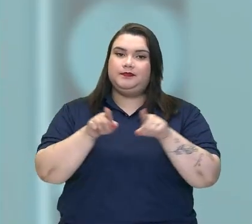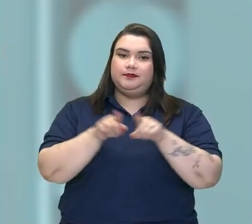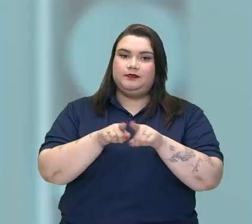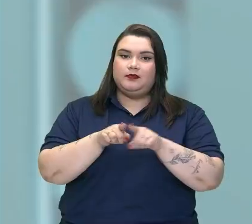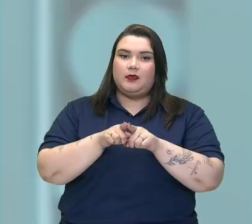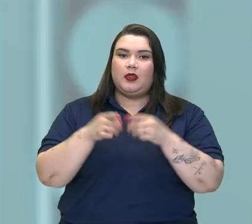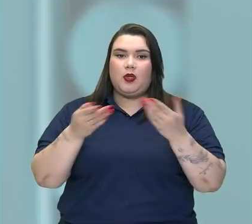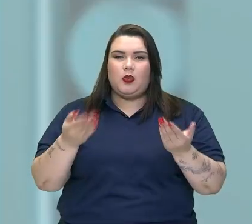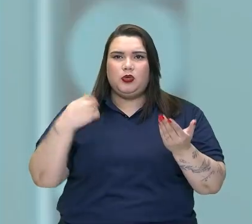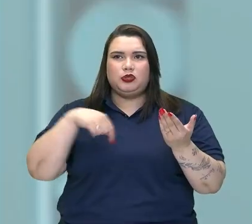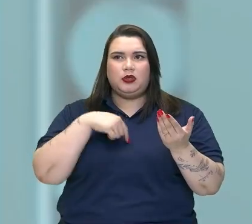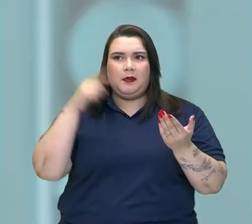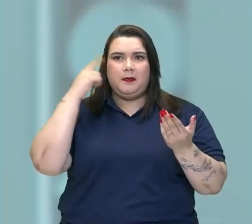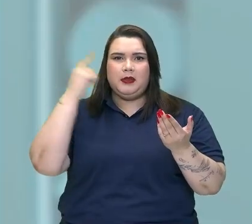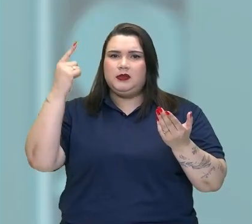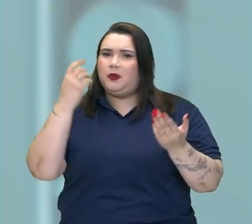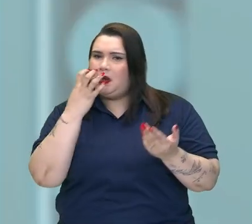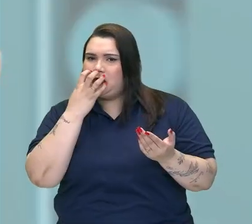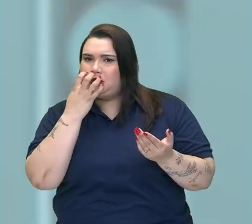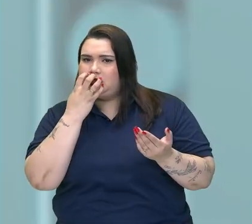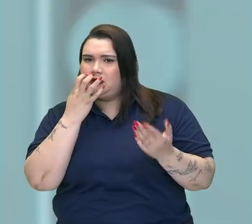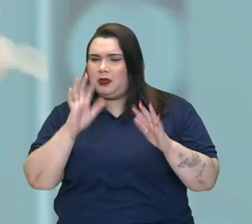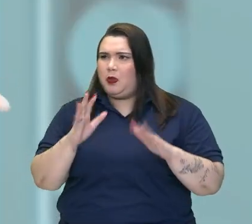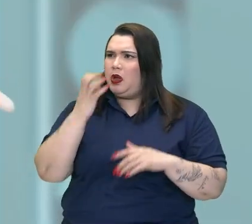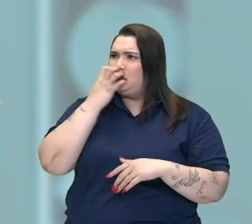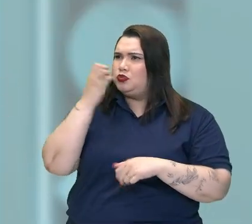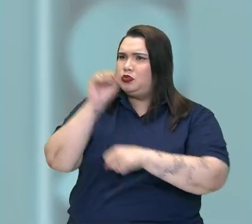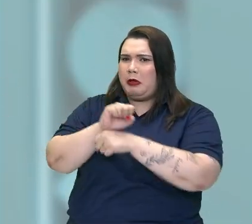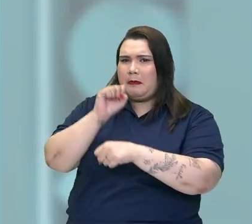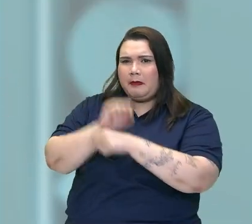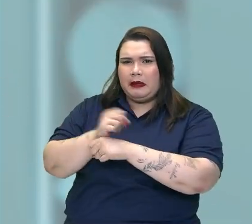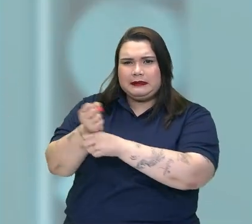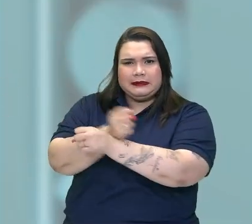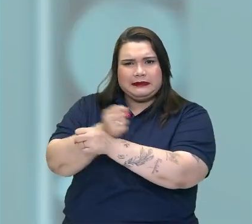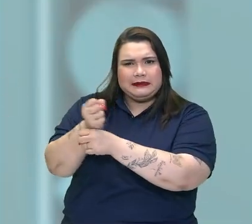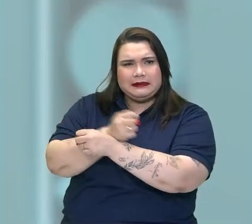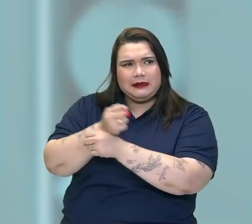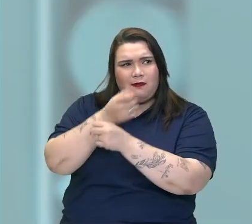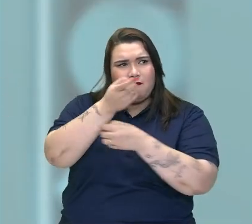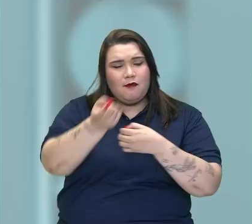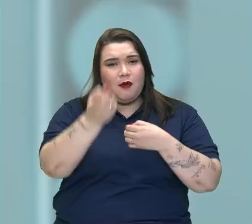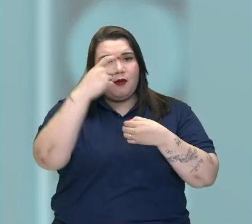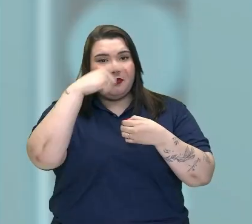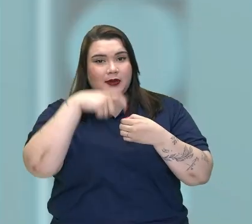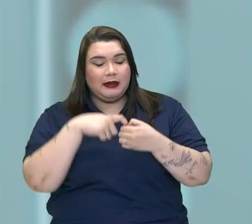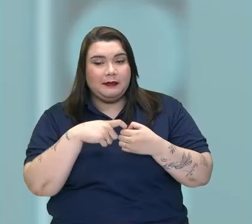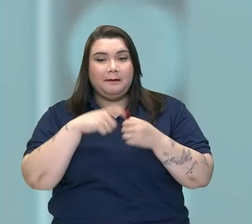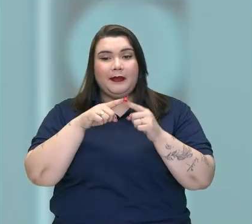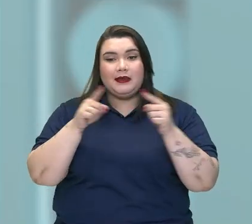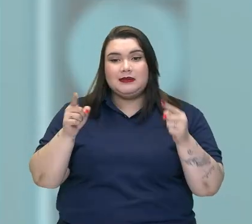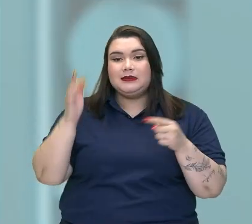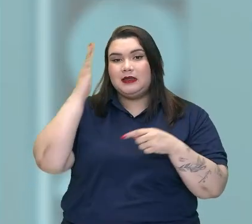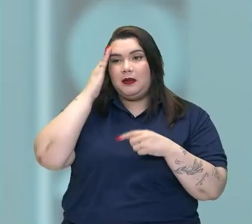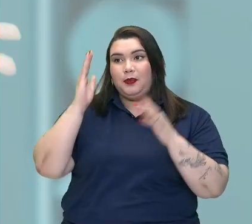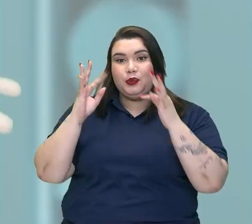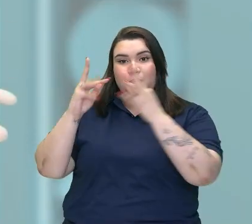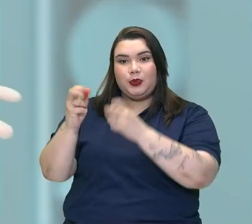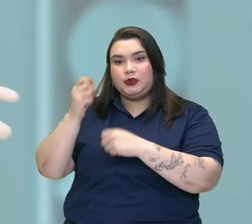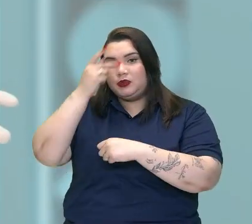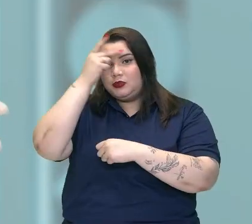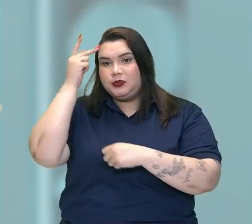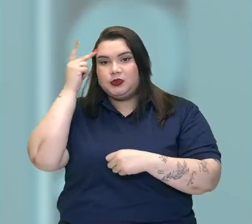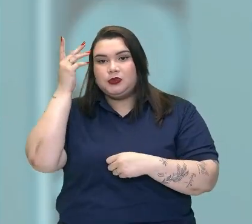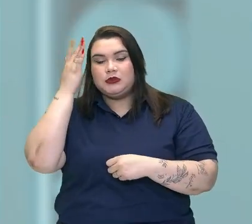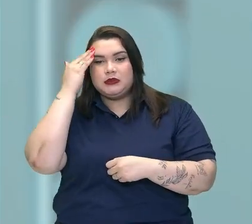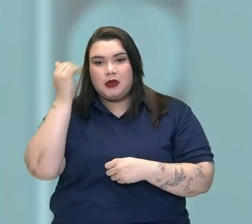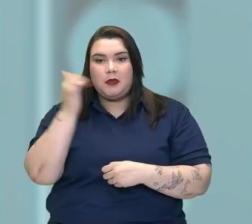pensa no cachorro, o cachorro ficou esperando todo esse tempo o dono voltar, mesmo sabendo, né, todo mundo sabendo que ele tinha